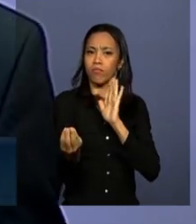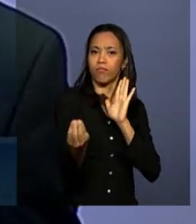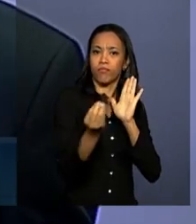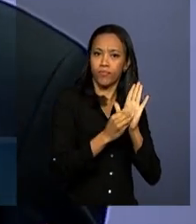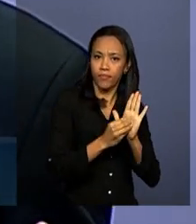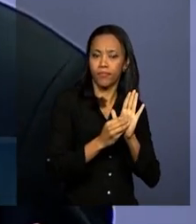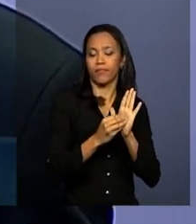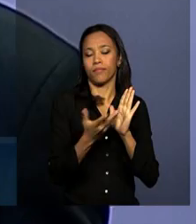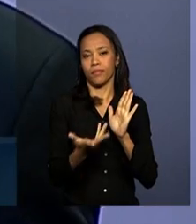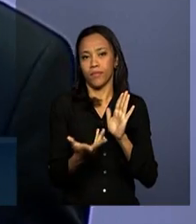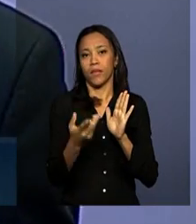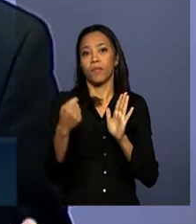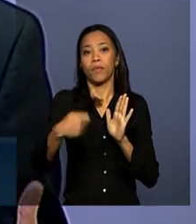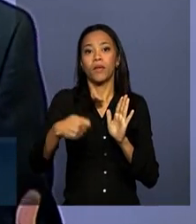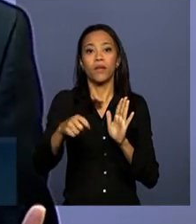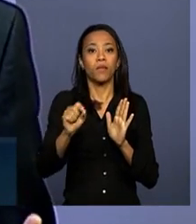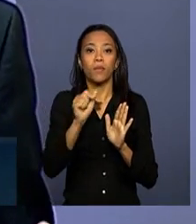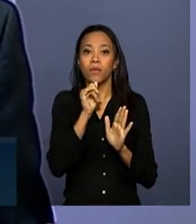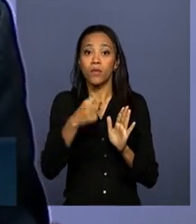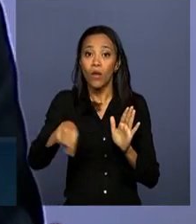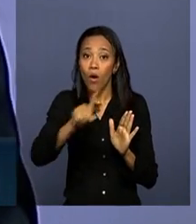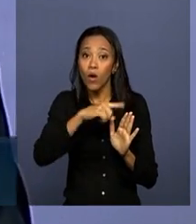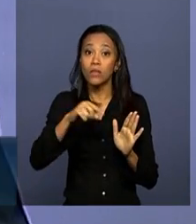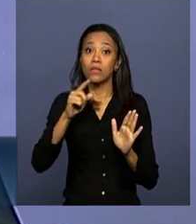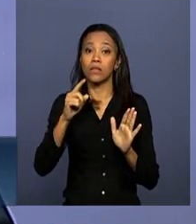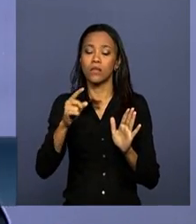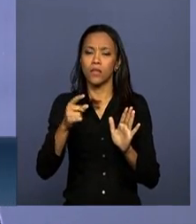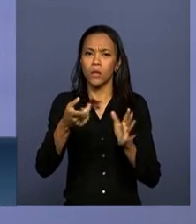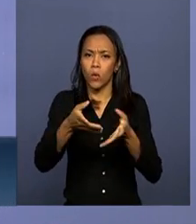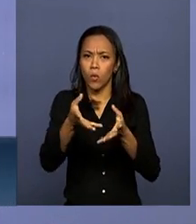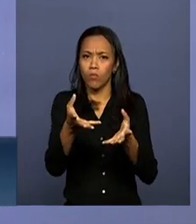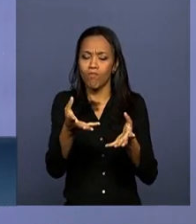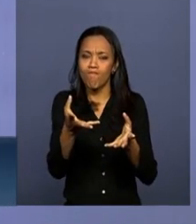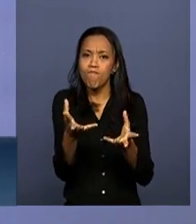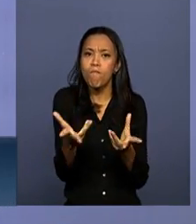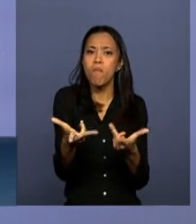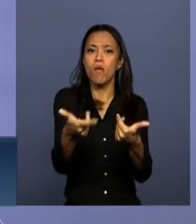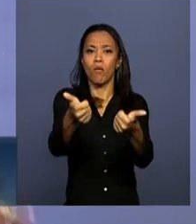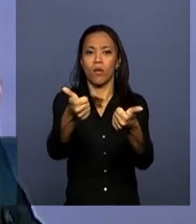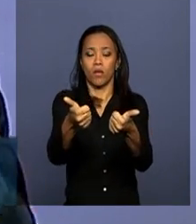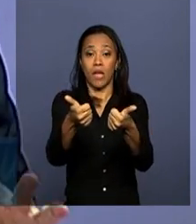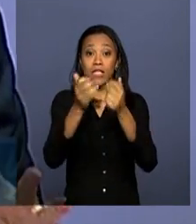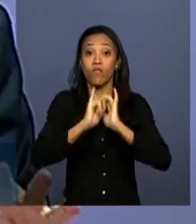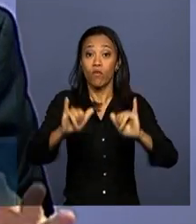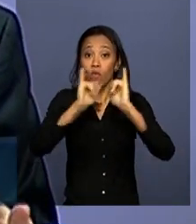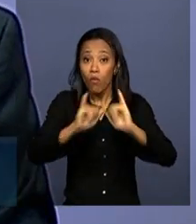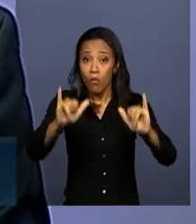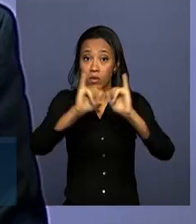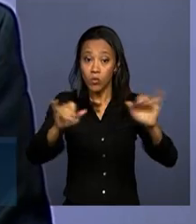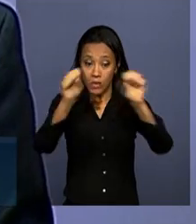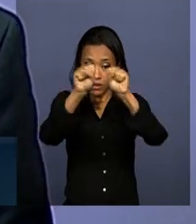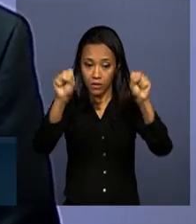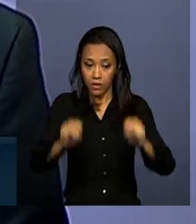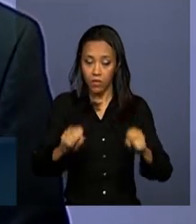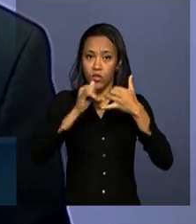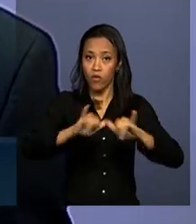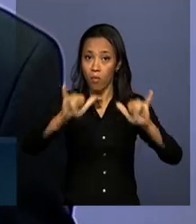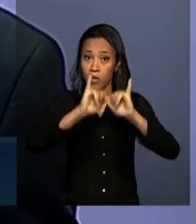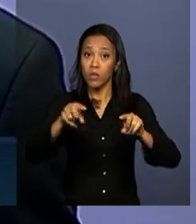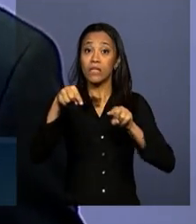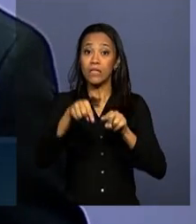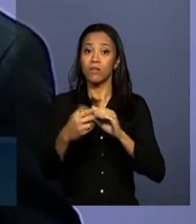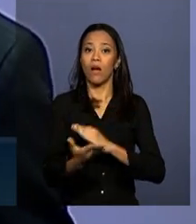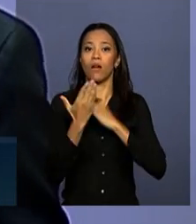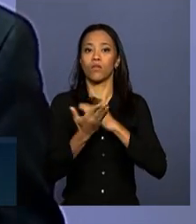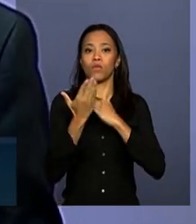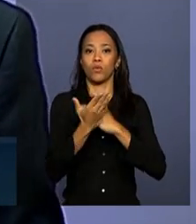notificação obrigatória dos eventos, nós estamos aprimorando o sistema de informação e ele é decisivo para a elaboração das políticas